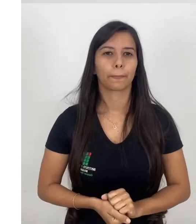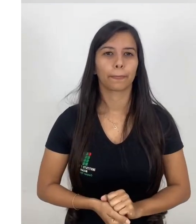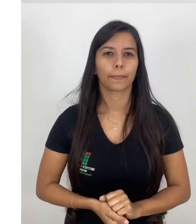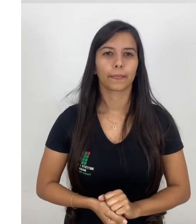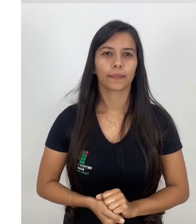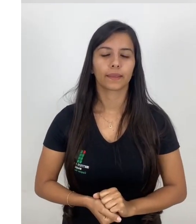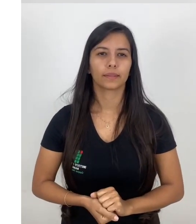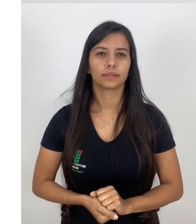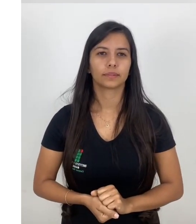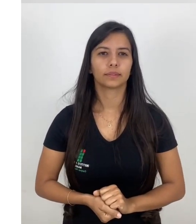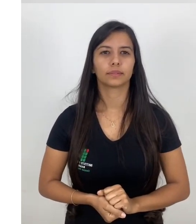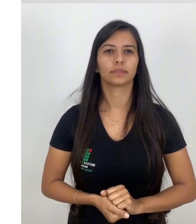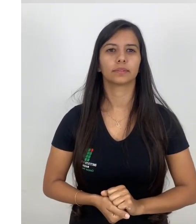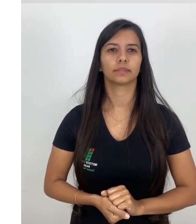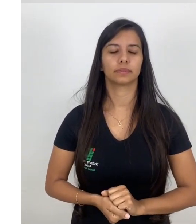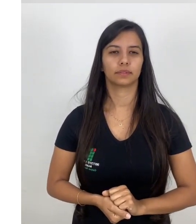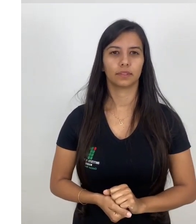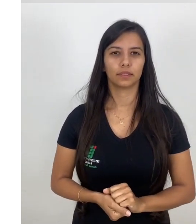E a gente tem